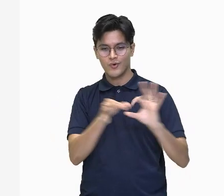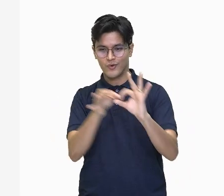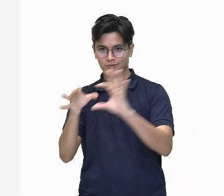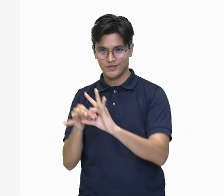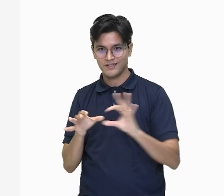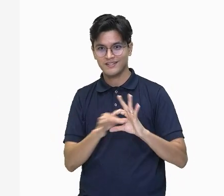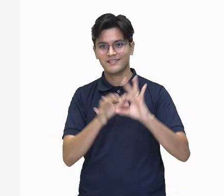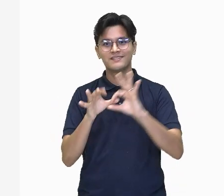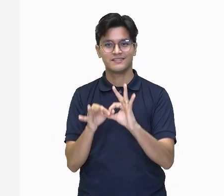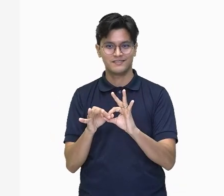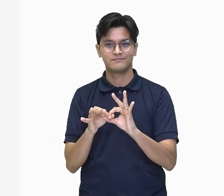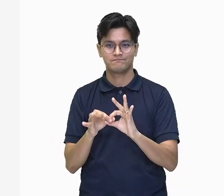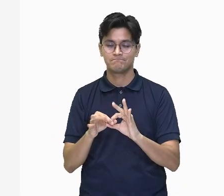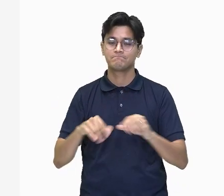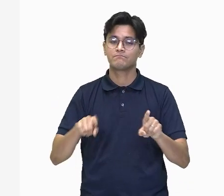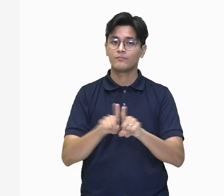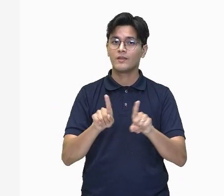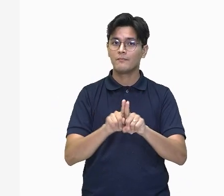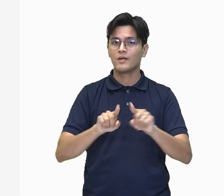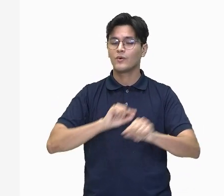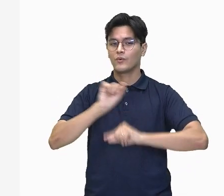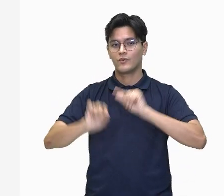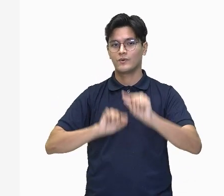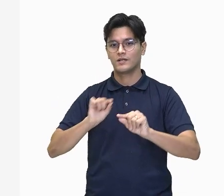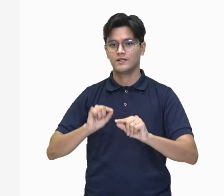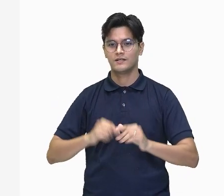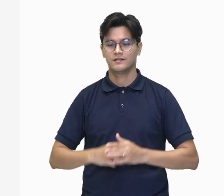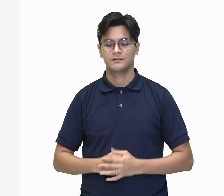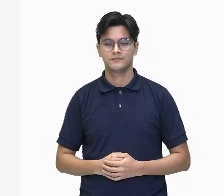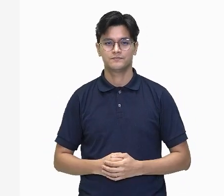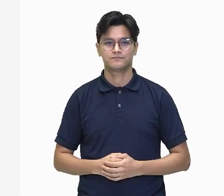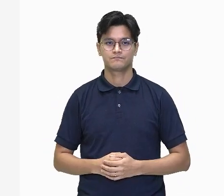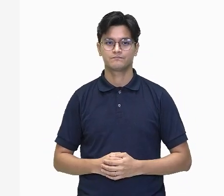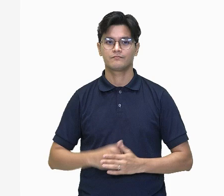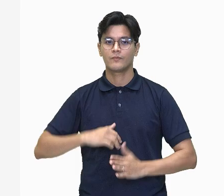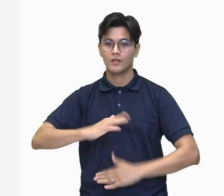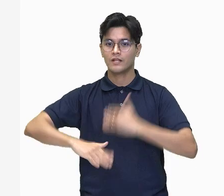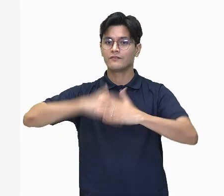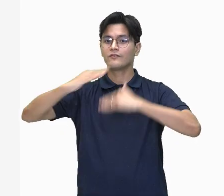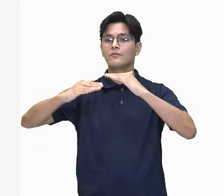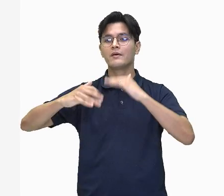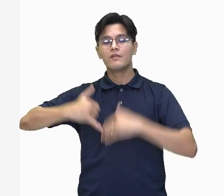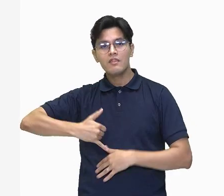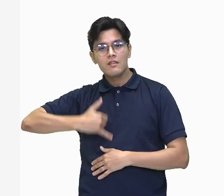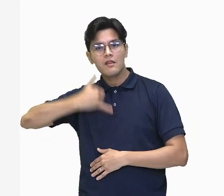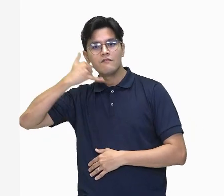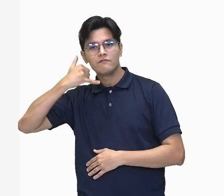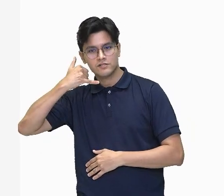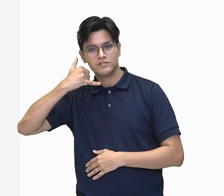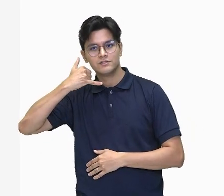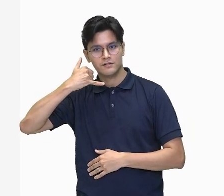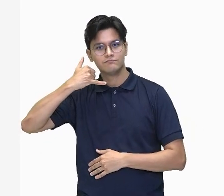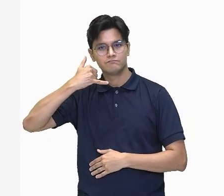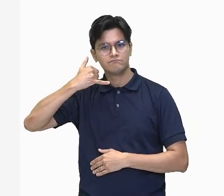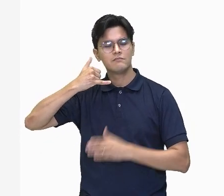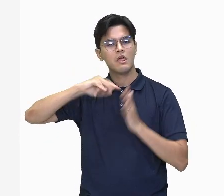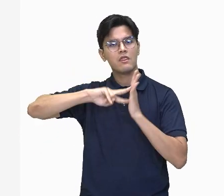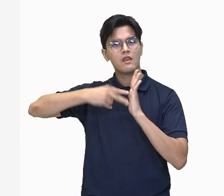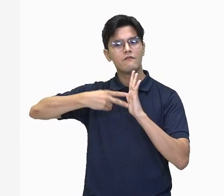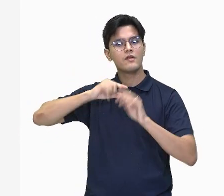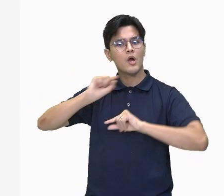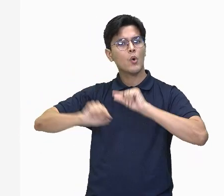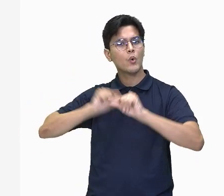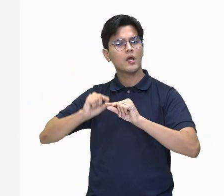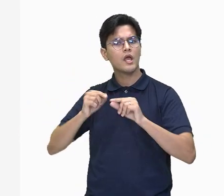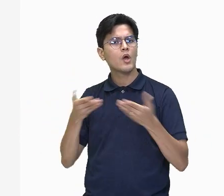precedentes. E também tivemos aí o desenvolvimento da telefonia móvel, ou seja, hoje o